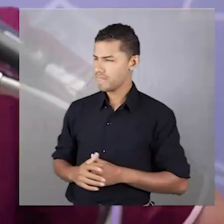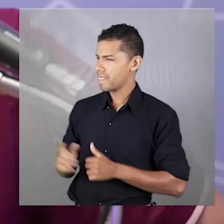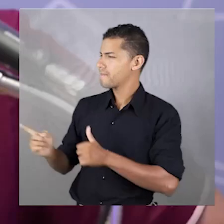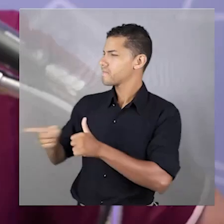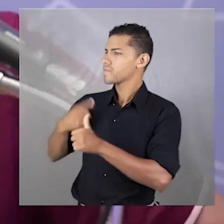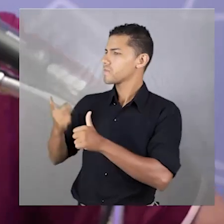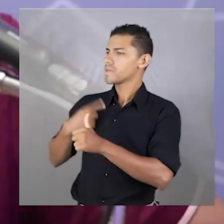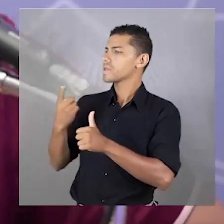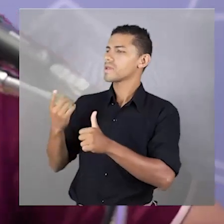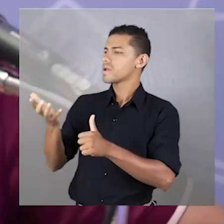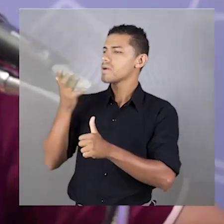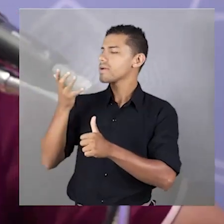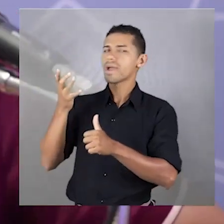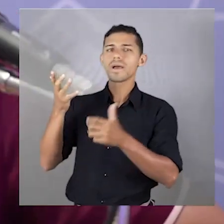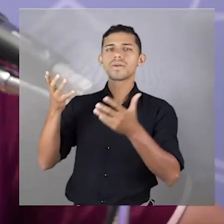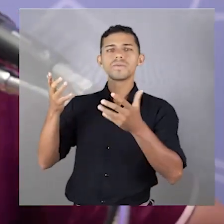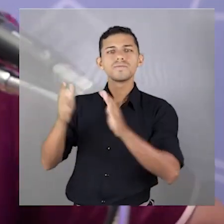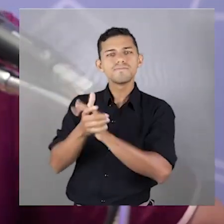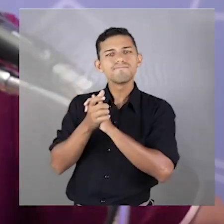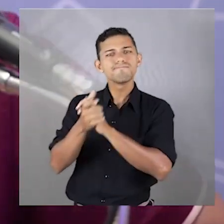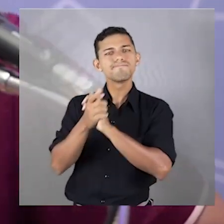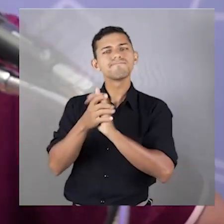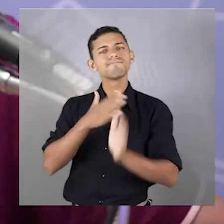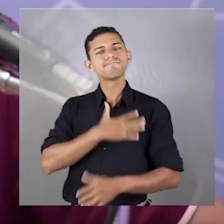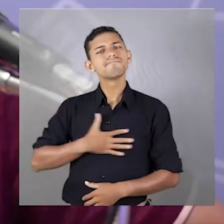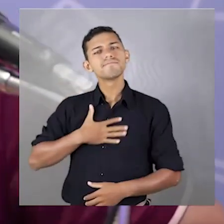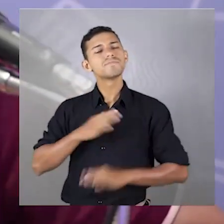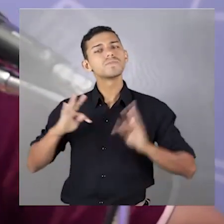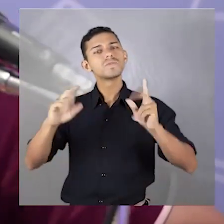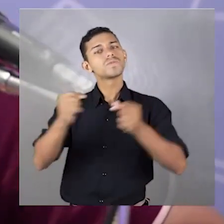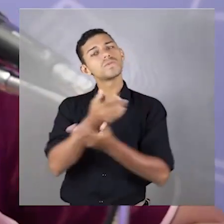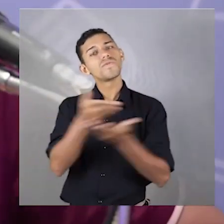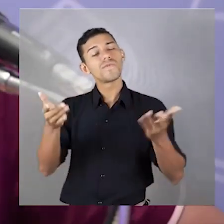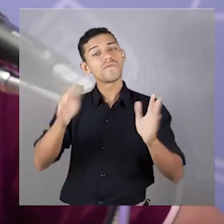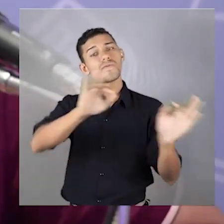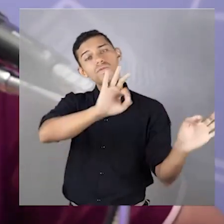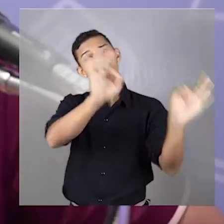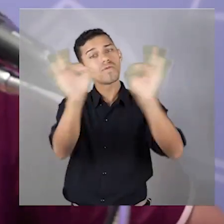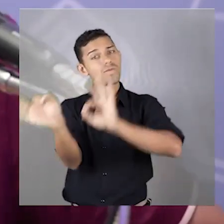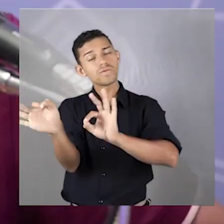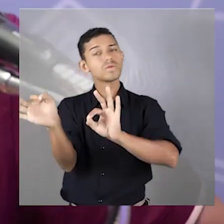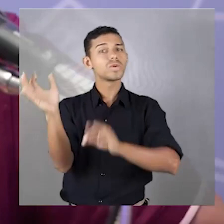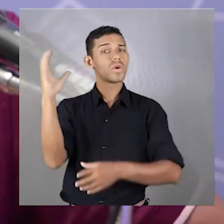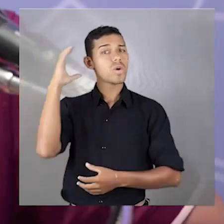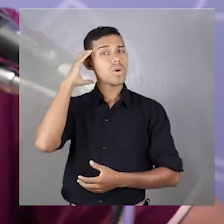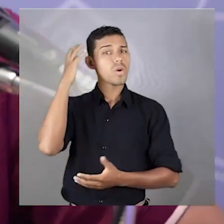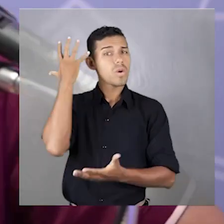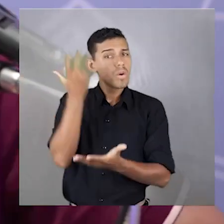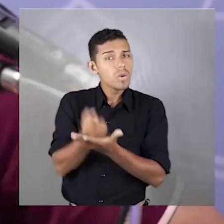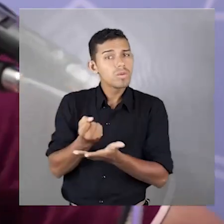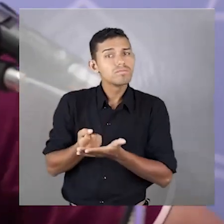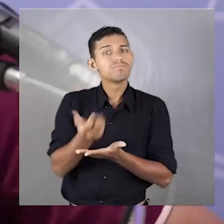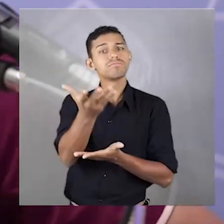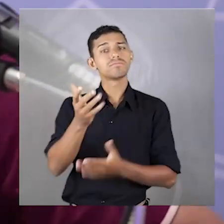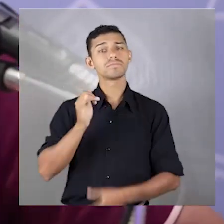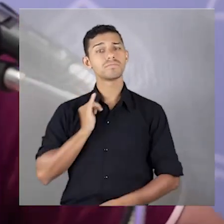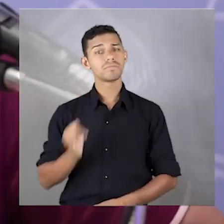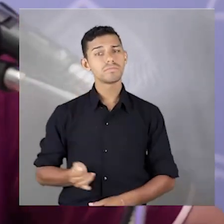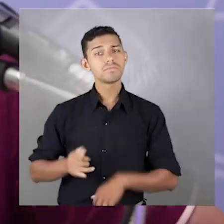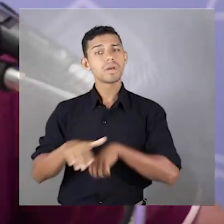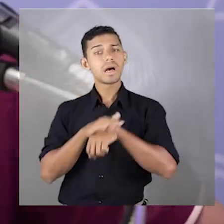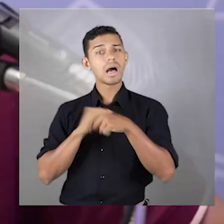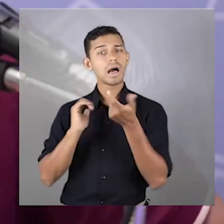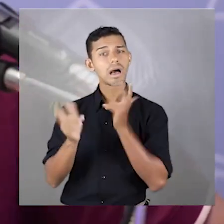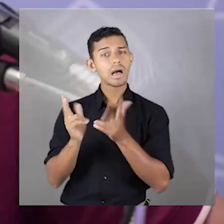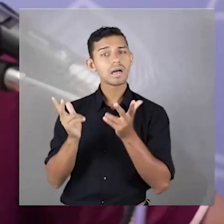primeiro lugar, eu quero saudar todo mundo que vai estar assistindo e ouvindo o podcast aqui do Papo de